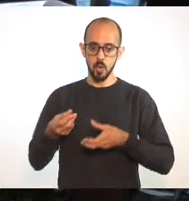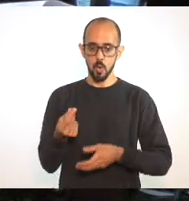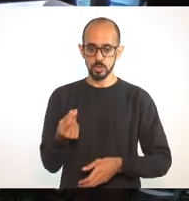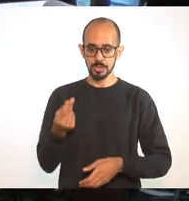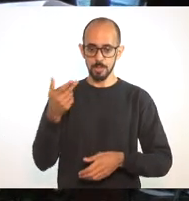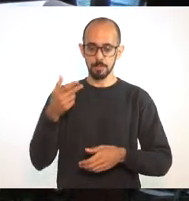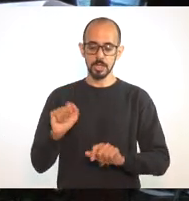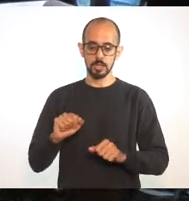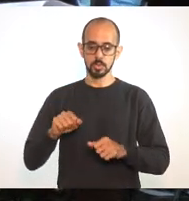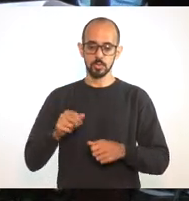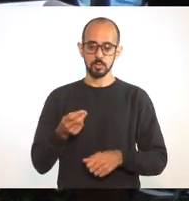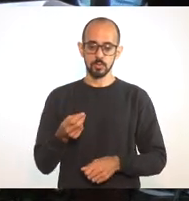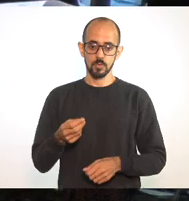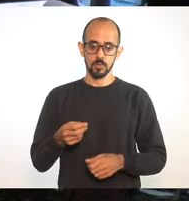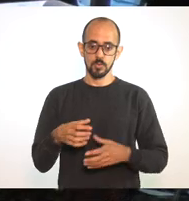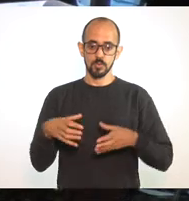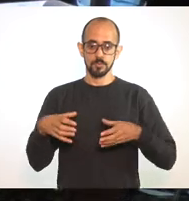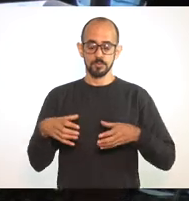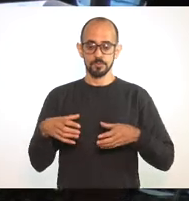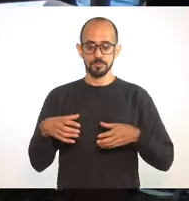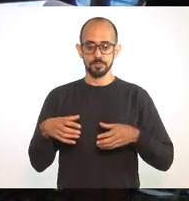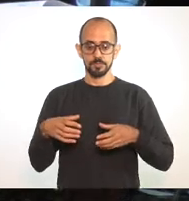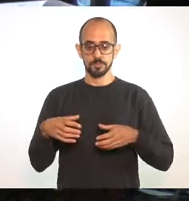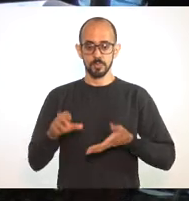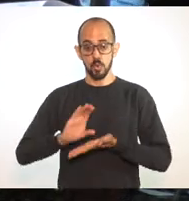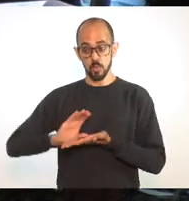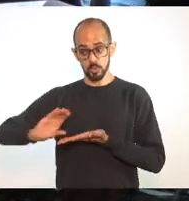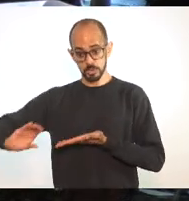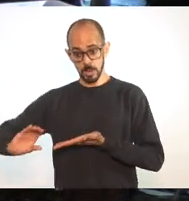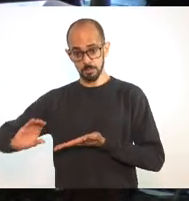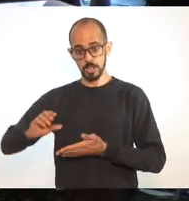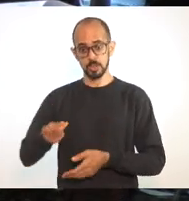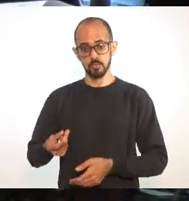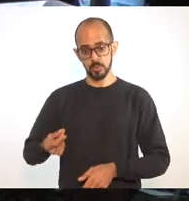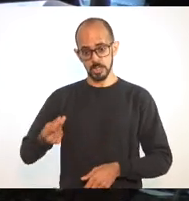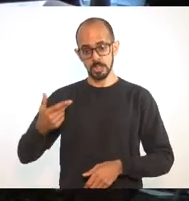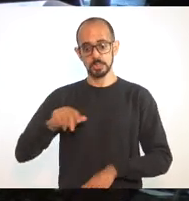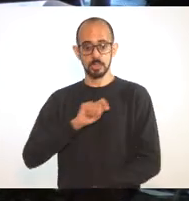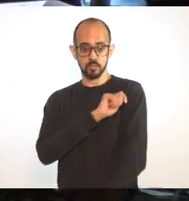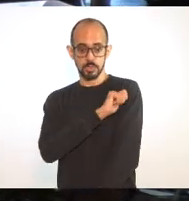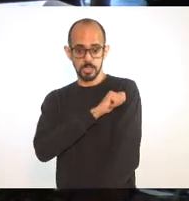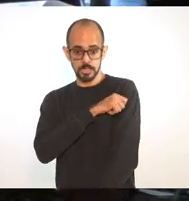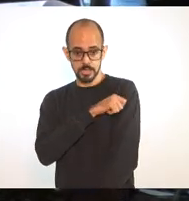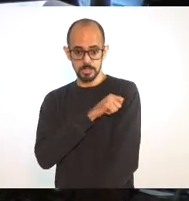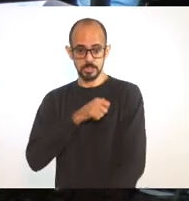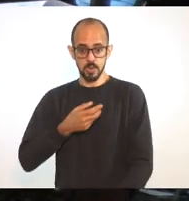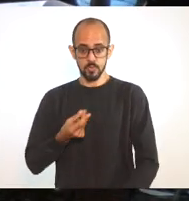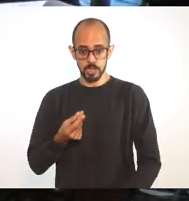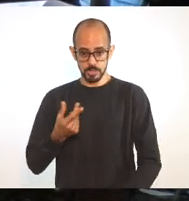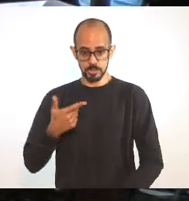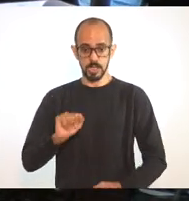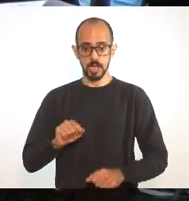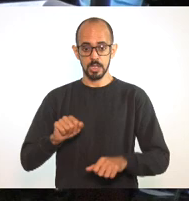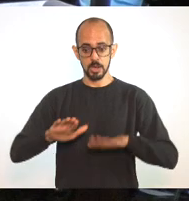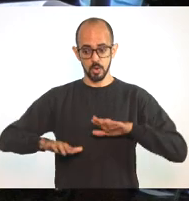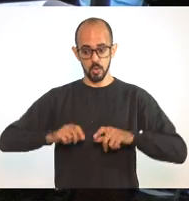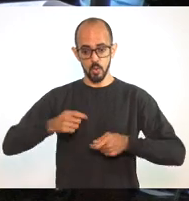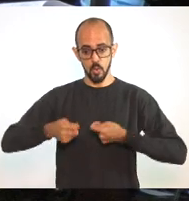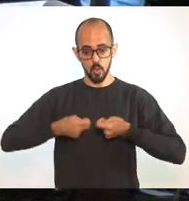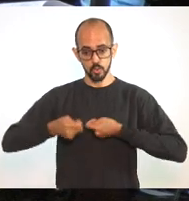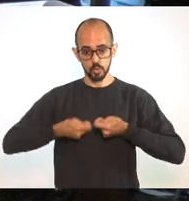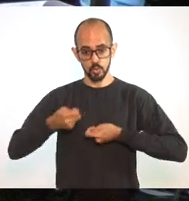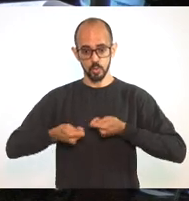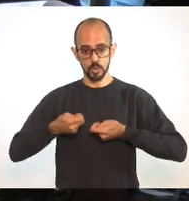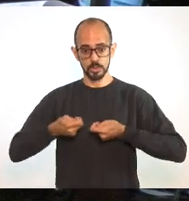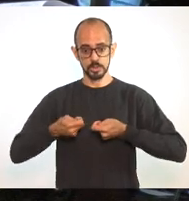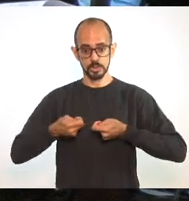Finanças, de Educação e de Orçamento, Finanças, Fiscalização Financeira e Controle, às emendas de plenário.